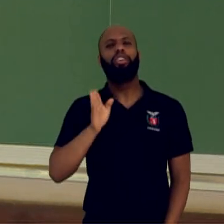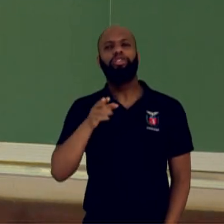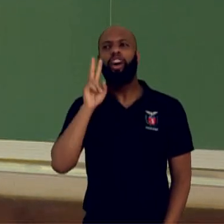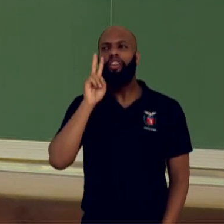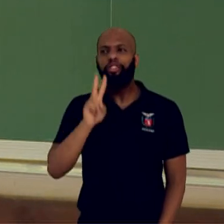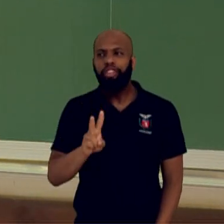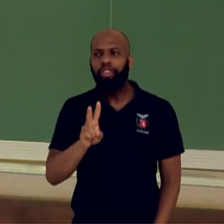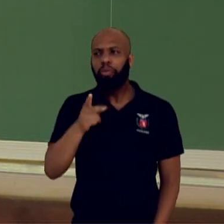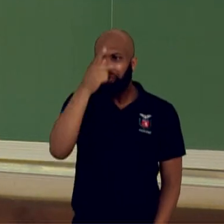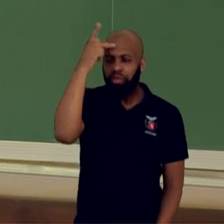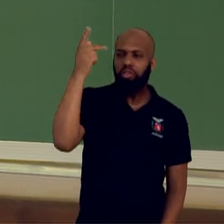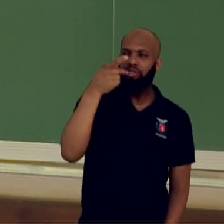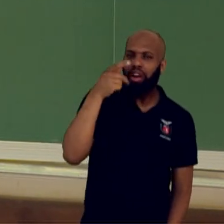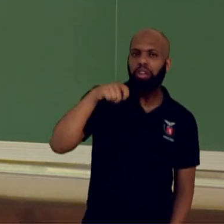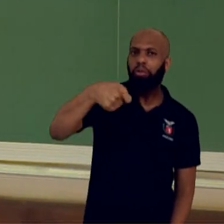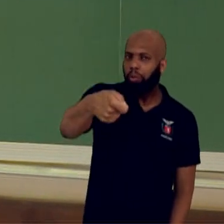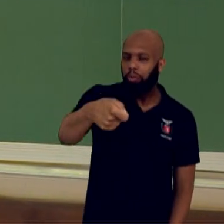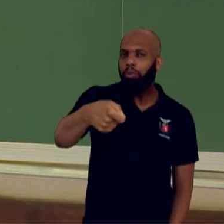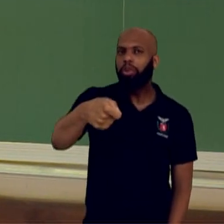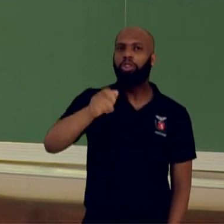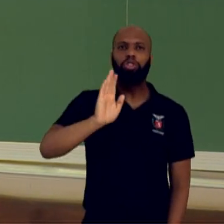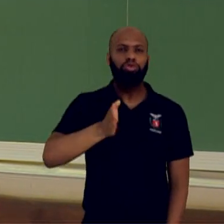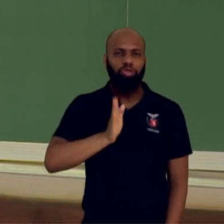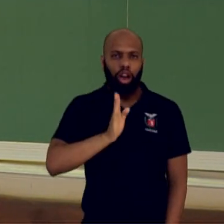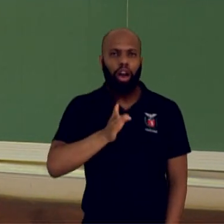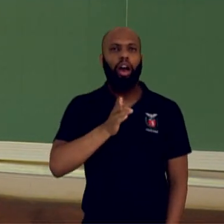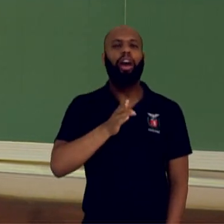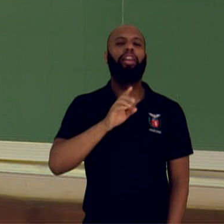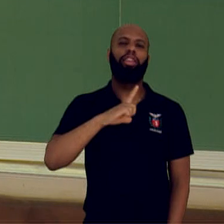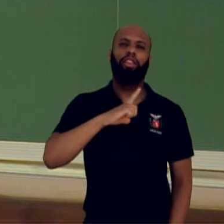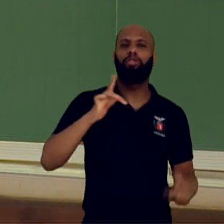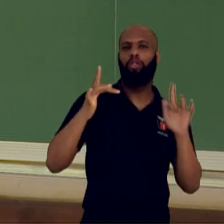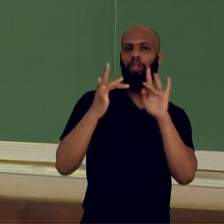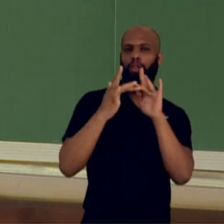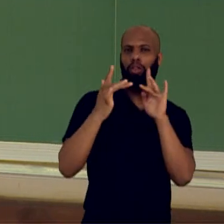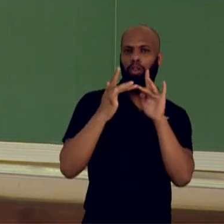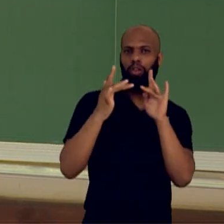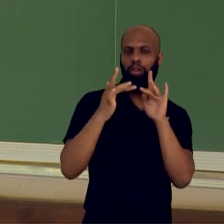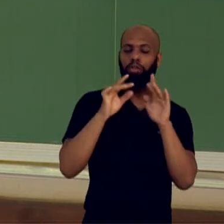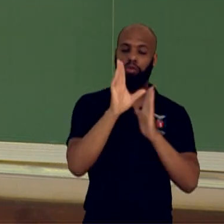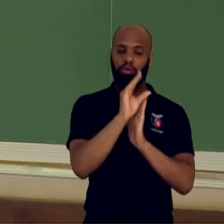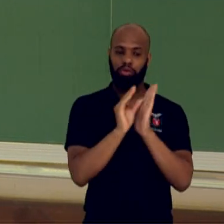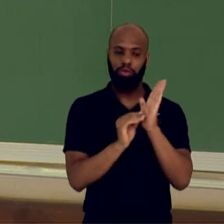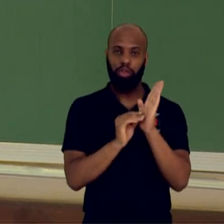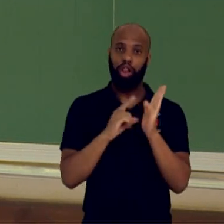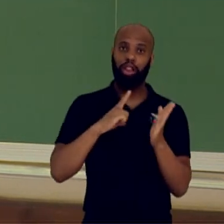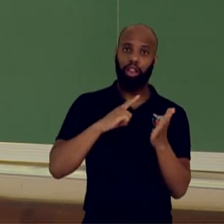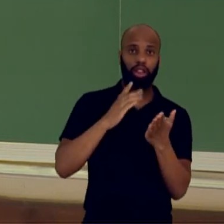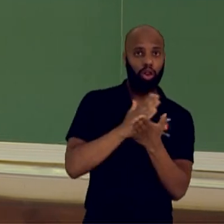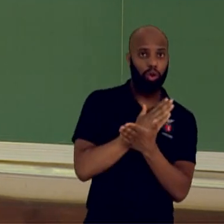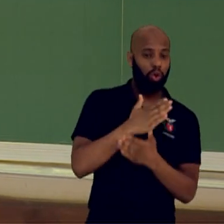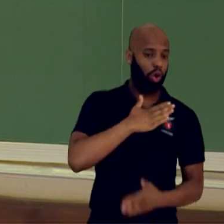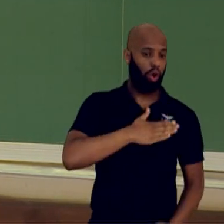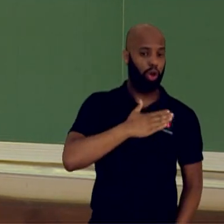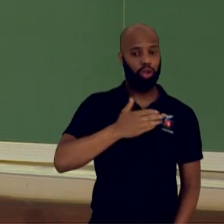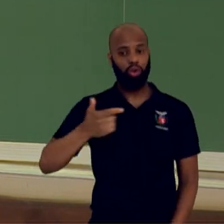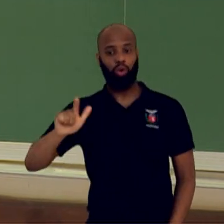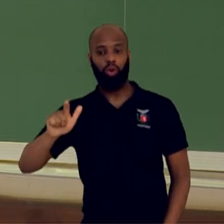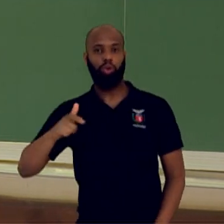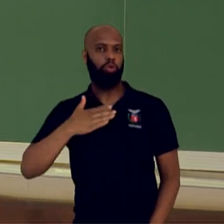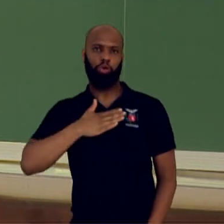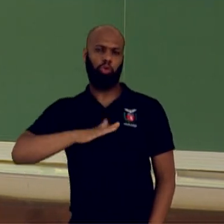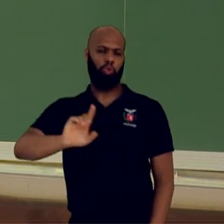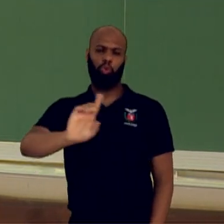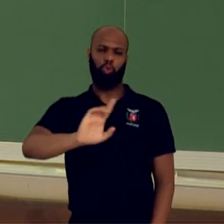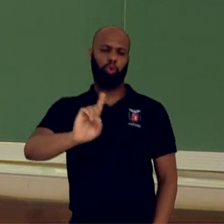já escutaram, né? De alguma forma já tiveram algum contato. Uns gostam, outros não gostam,